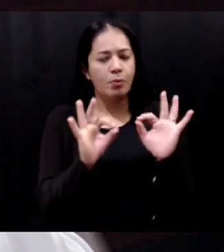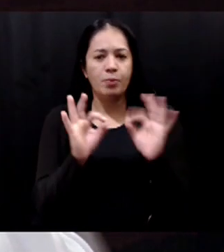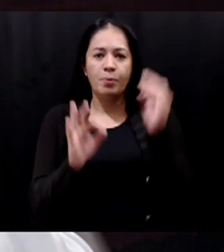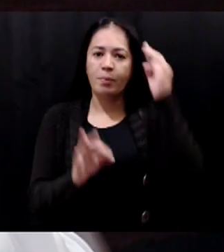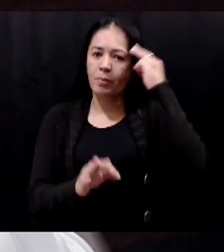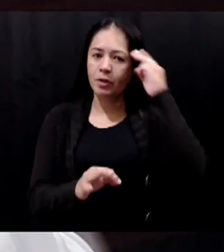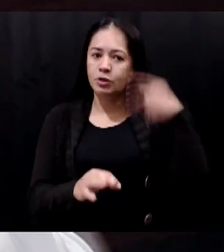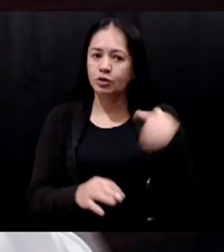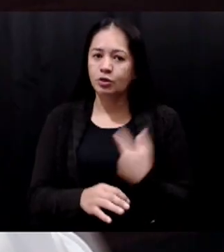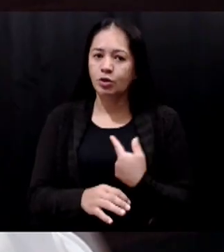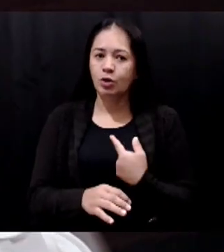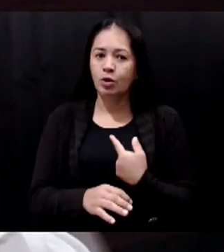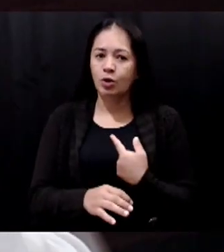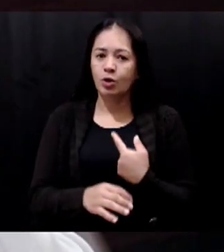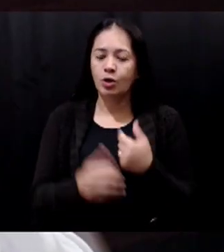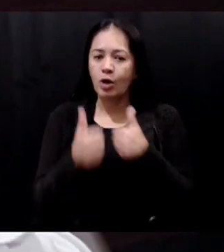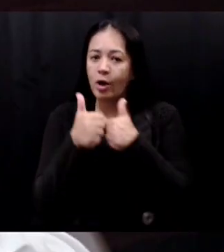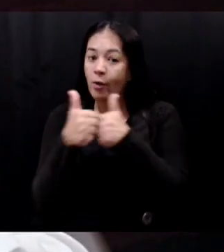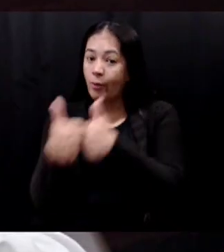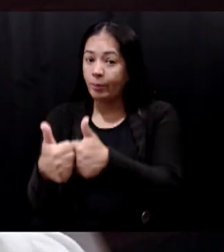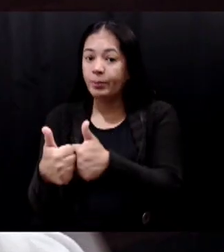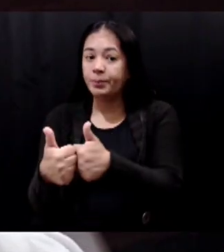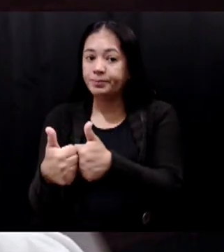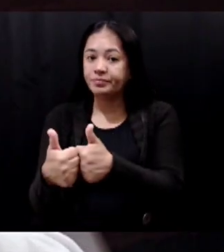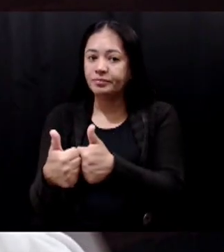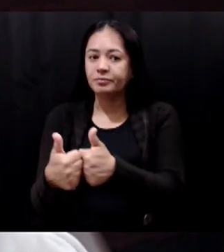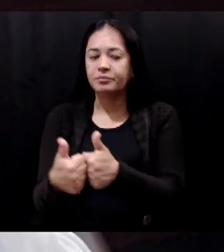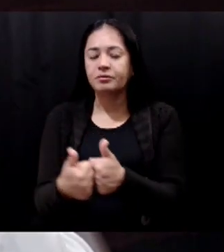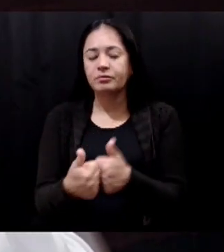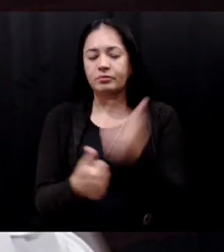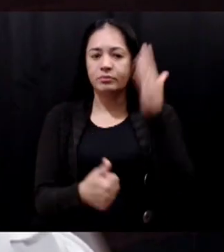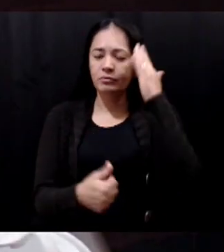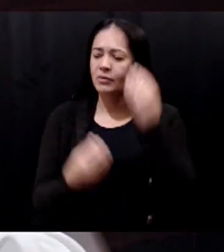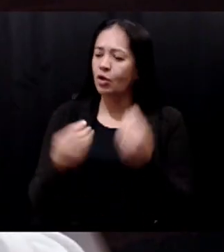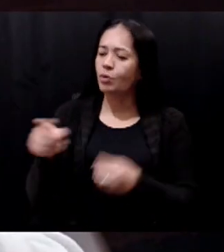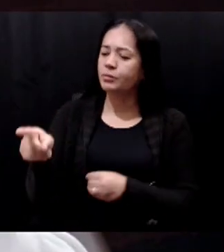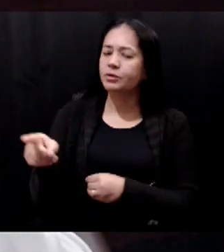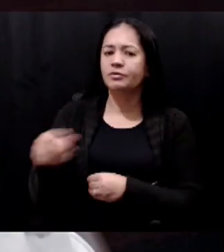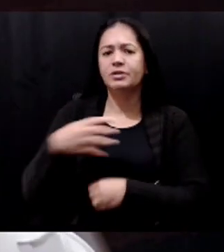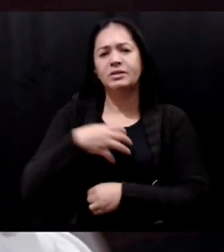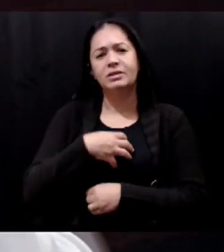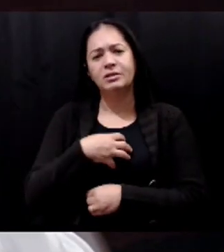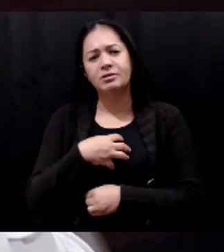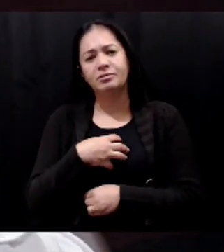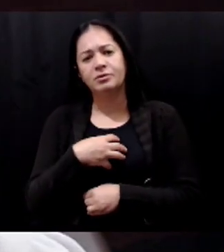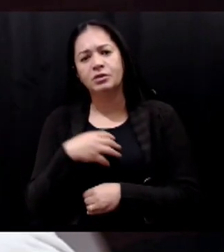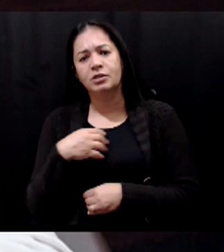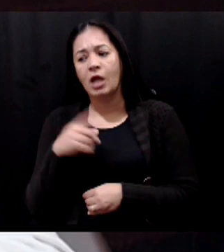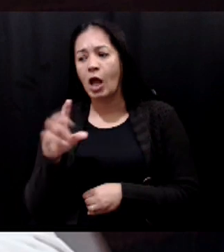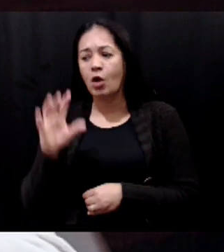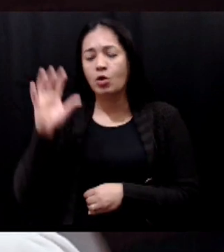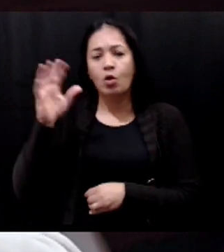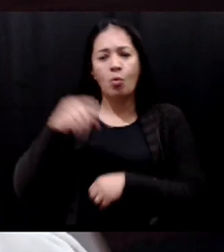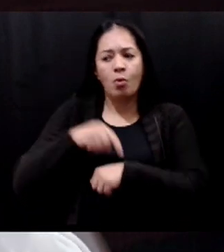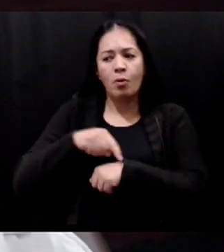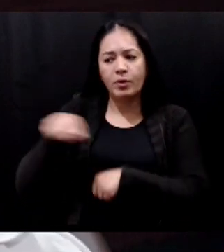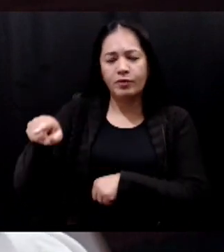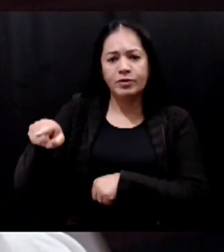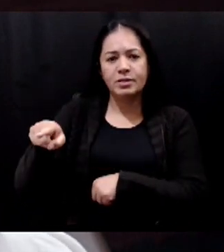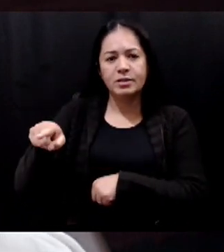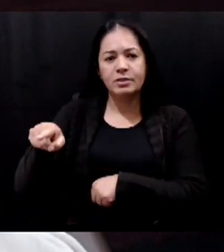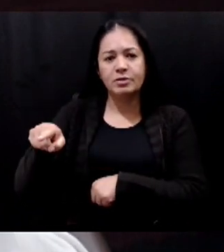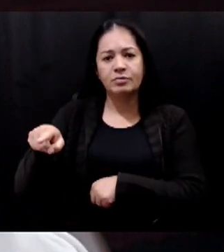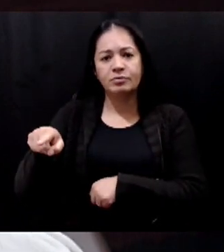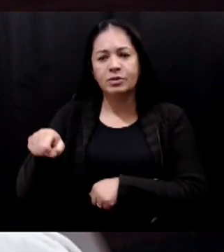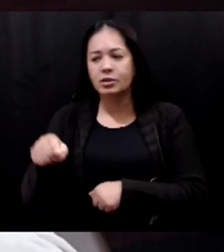um acompanhamento, né, para saber, olha, como que você está se sentindo, teve algum momento que você teve algum